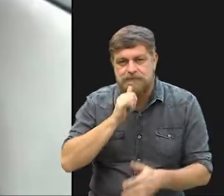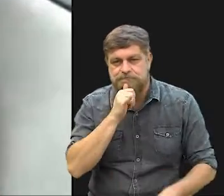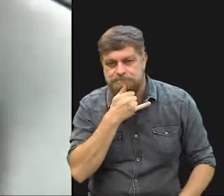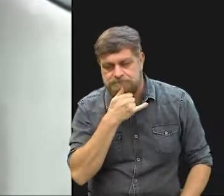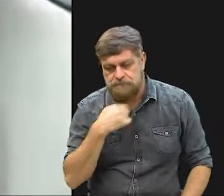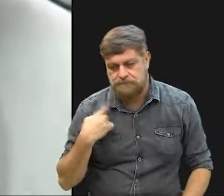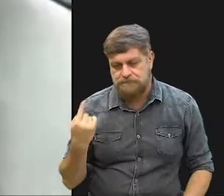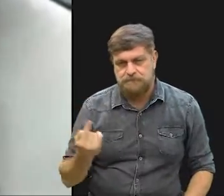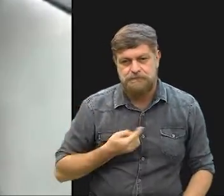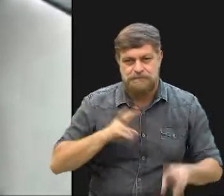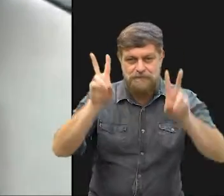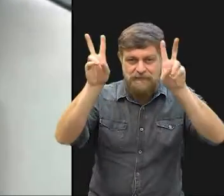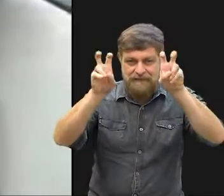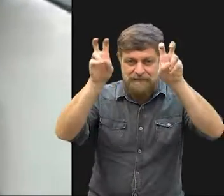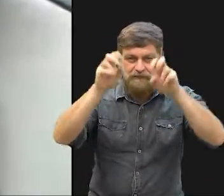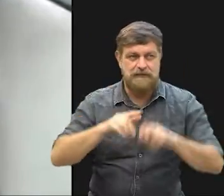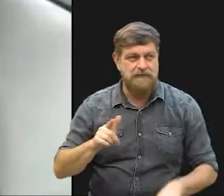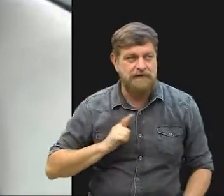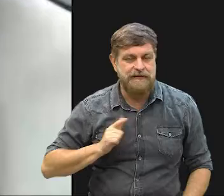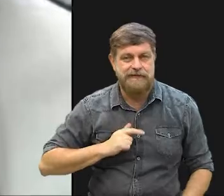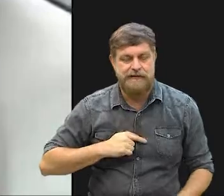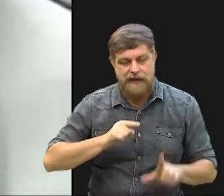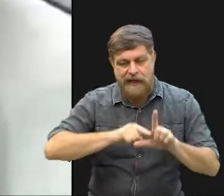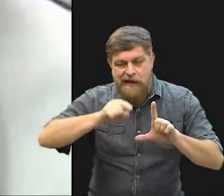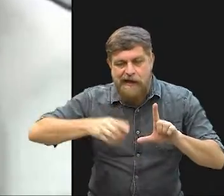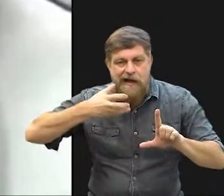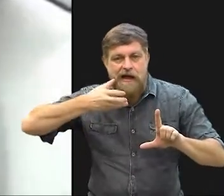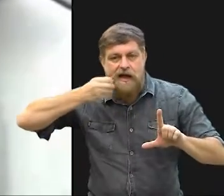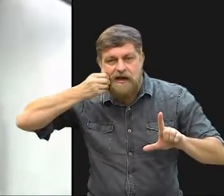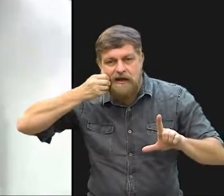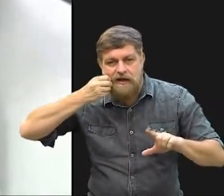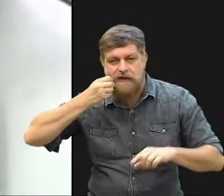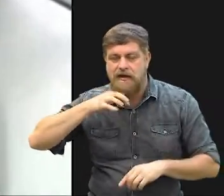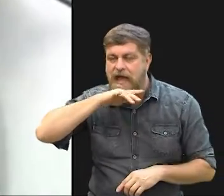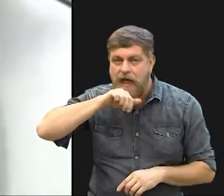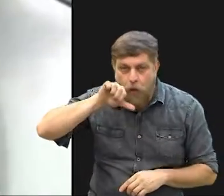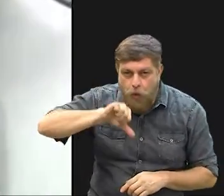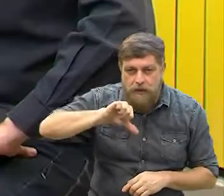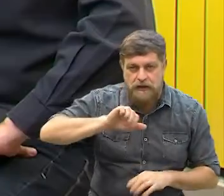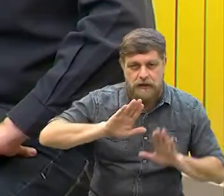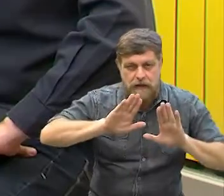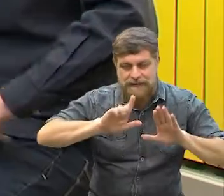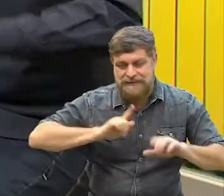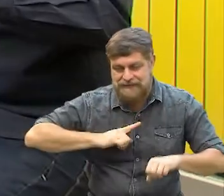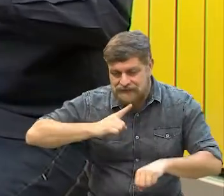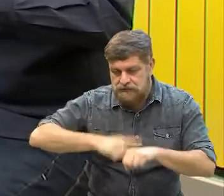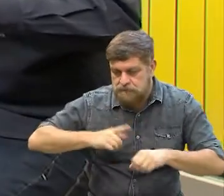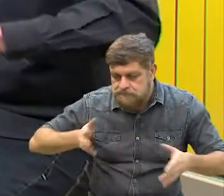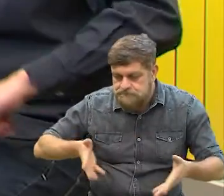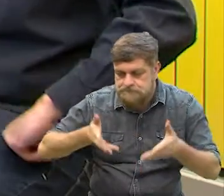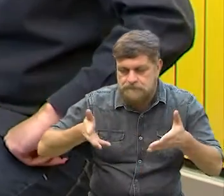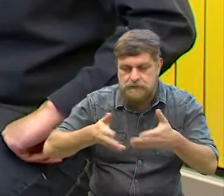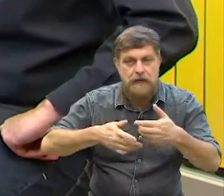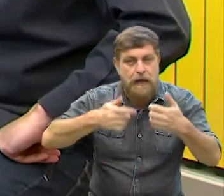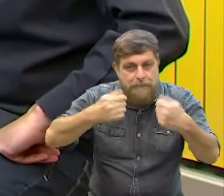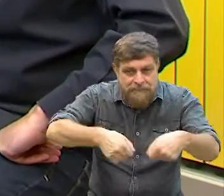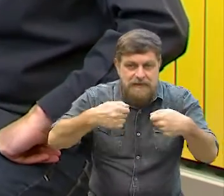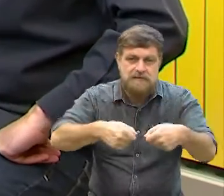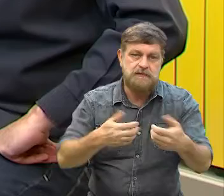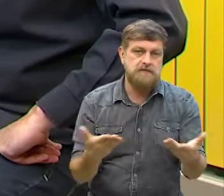a gente vai entrar no assunto, a cota, quando é obrigatório, é ruim, mas fomenta, no traz momento é